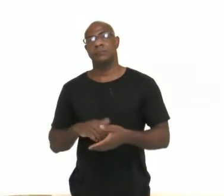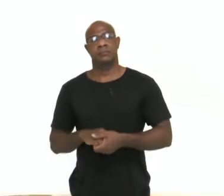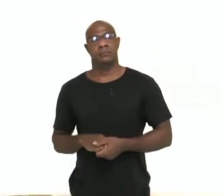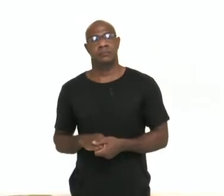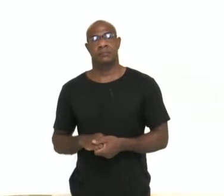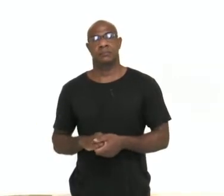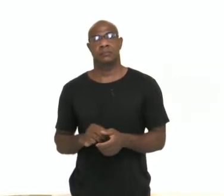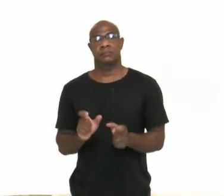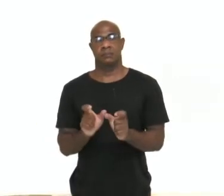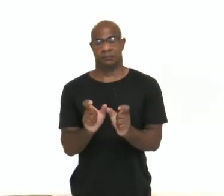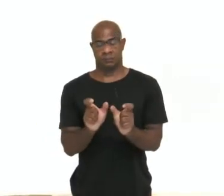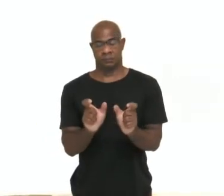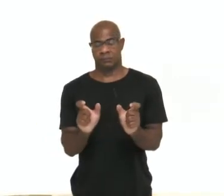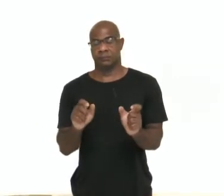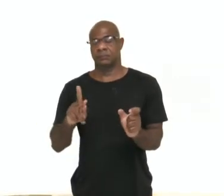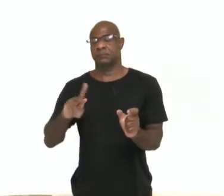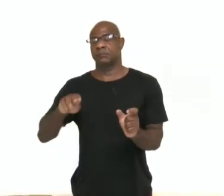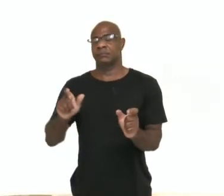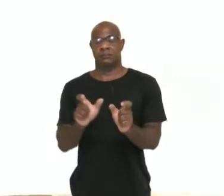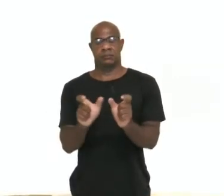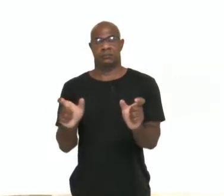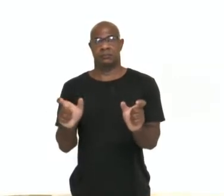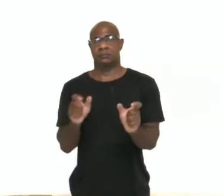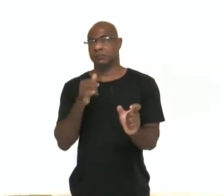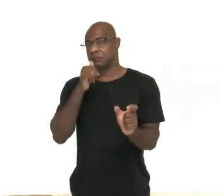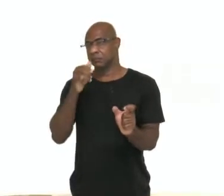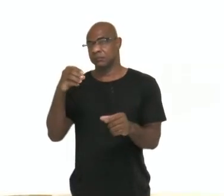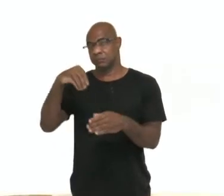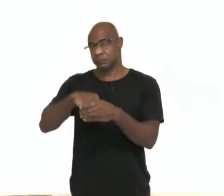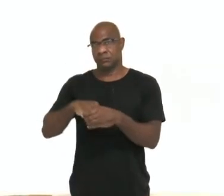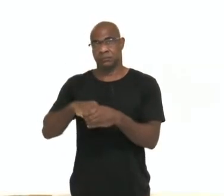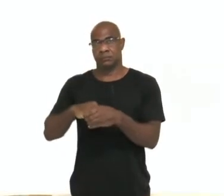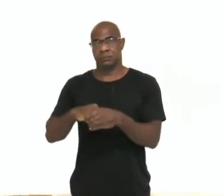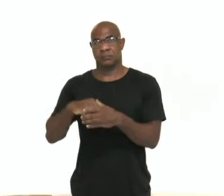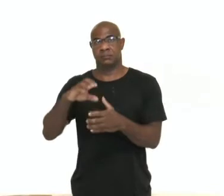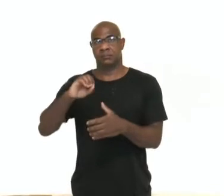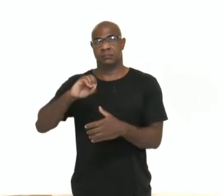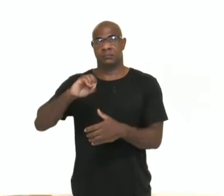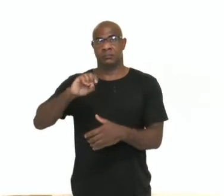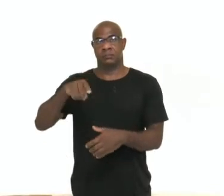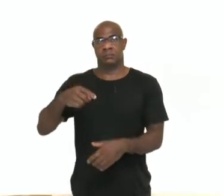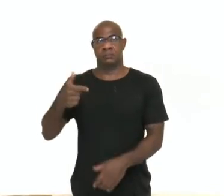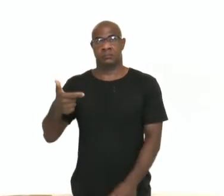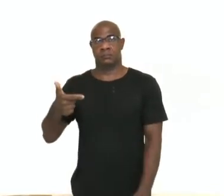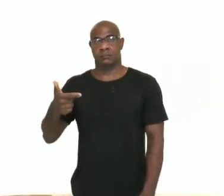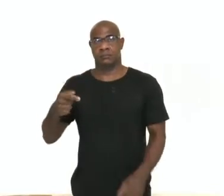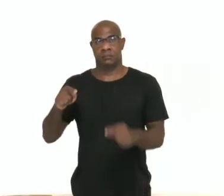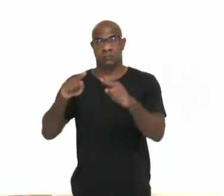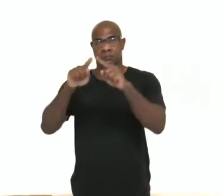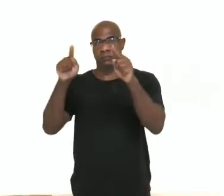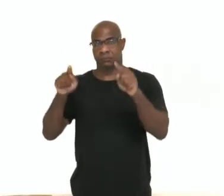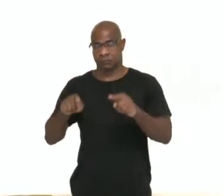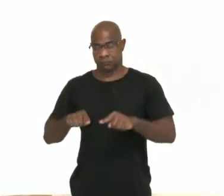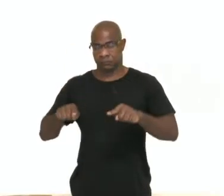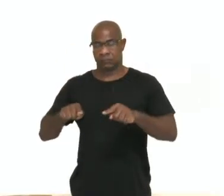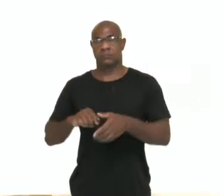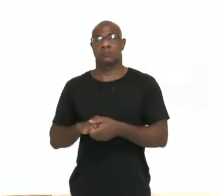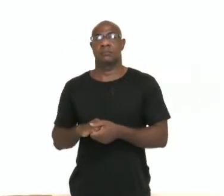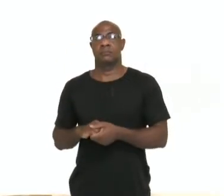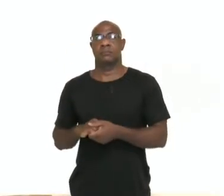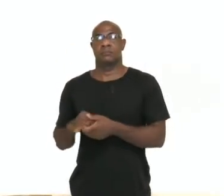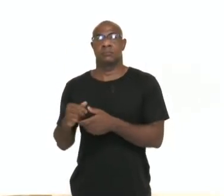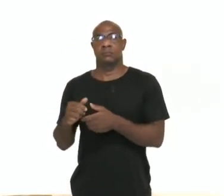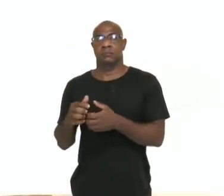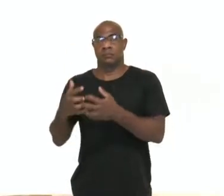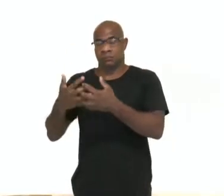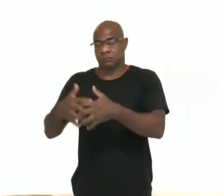pilhas de 1,5 volts e resistência interna de 0,2 ohms. Um aparelho exige, para funcionar, uma tensão entre